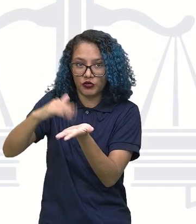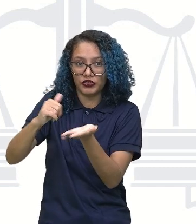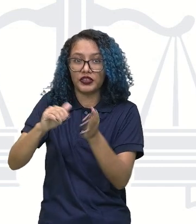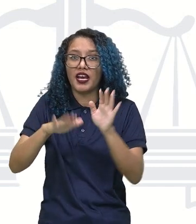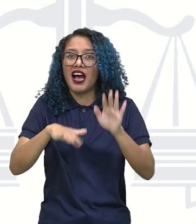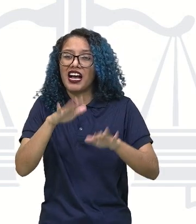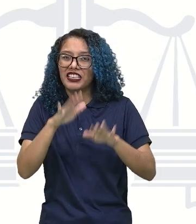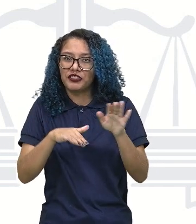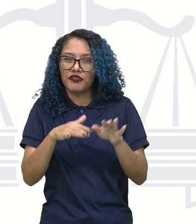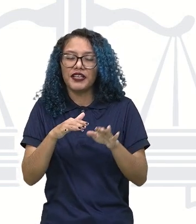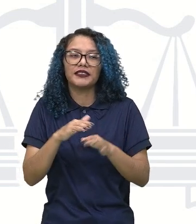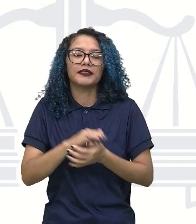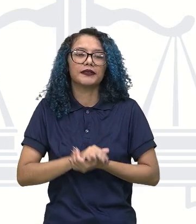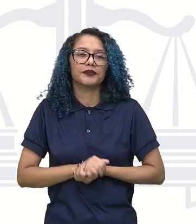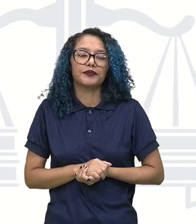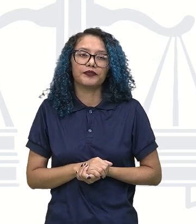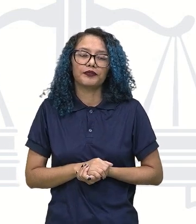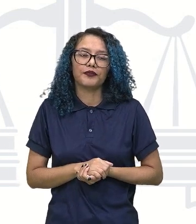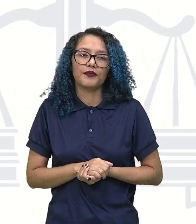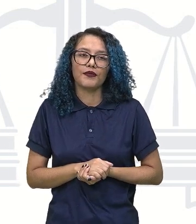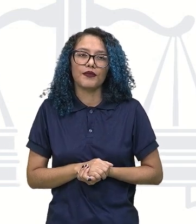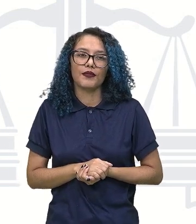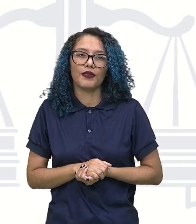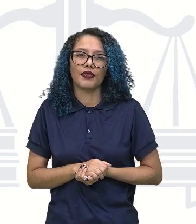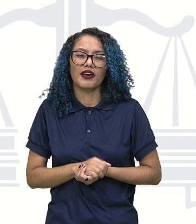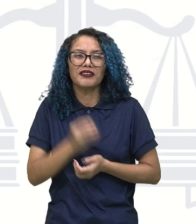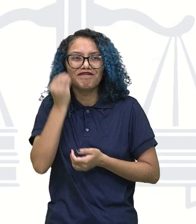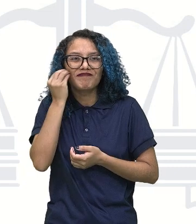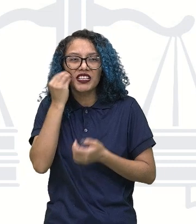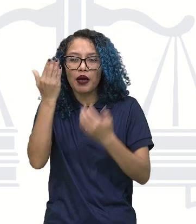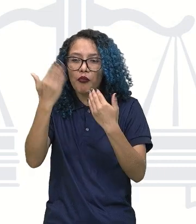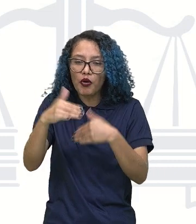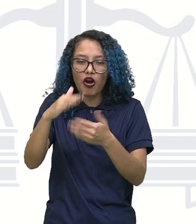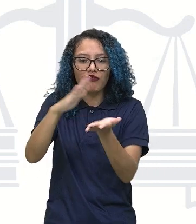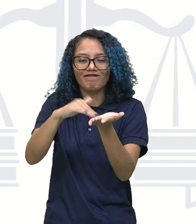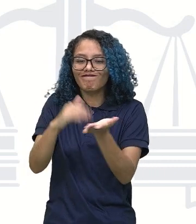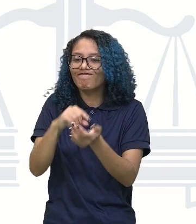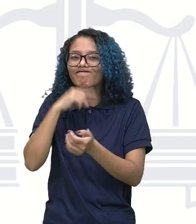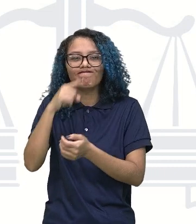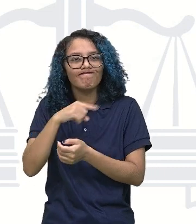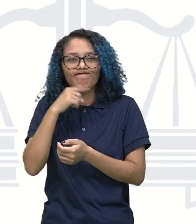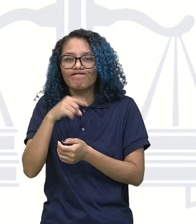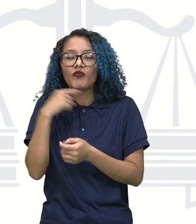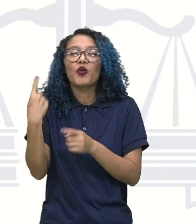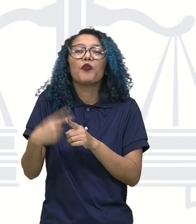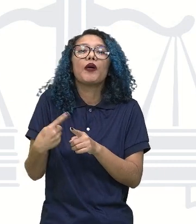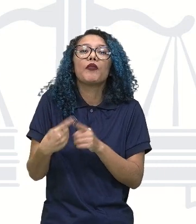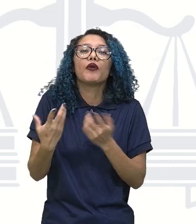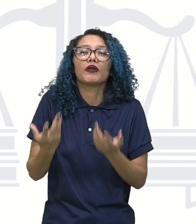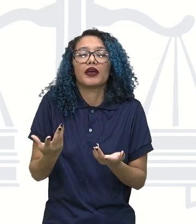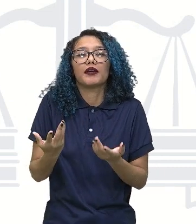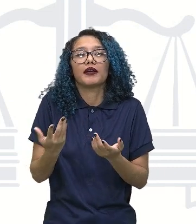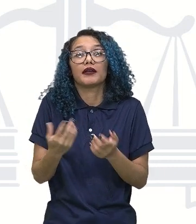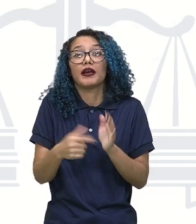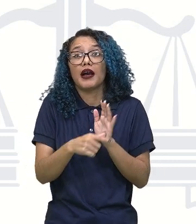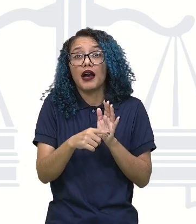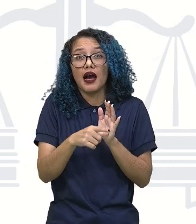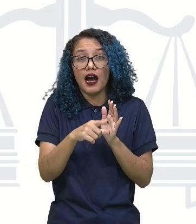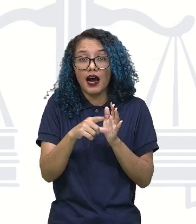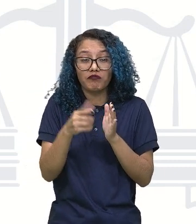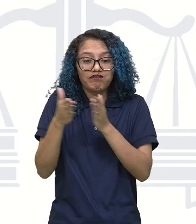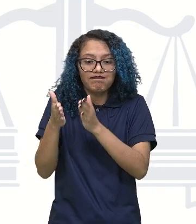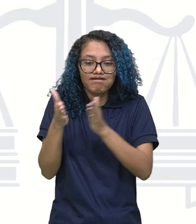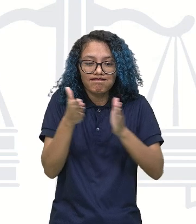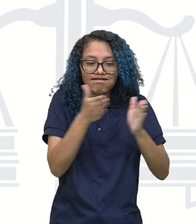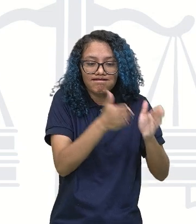muito tempo. Eu estou tentando excluir a avaliação e não consigo. Eu não consigo por quê? Porque eu não fiz o passo